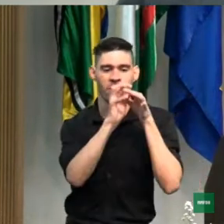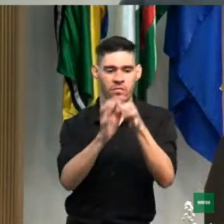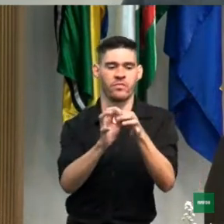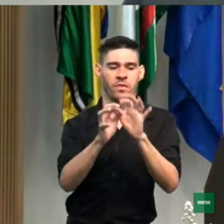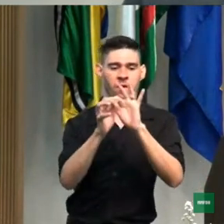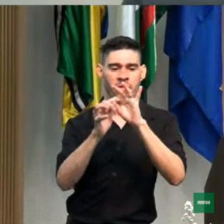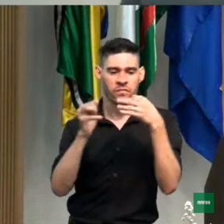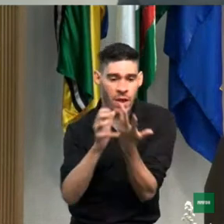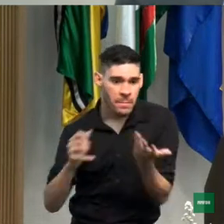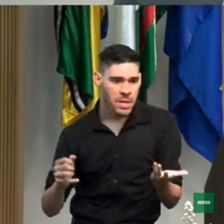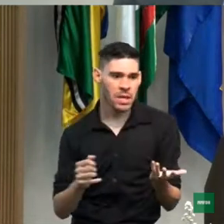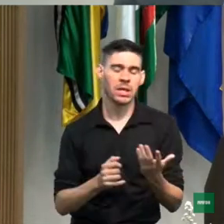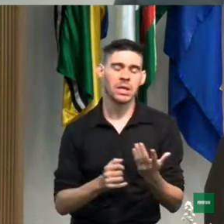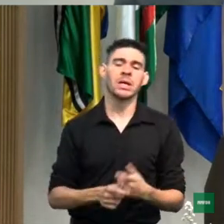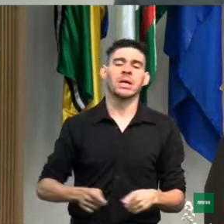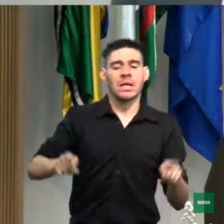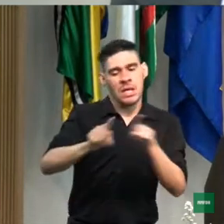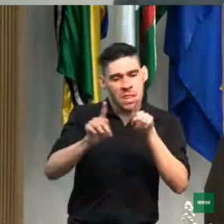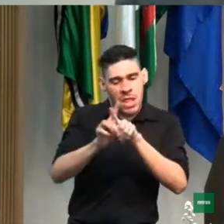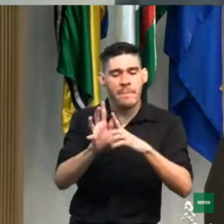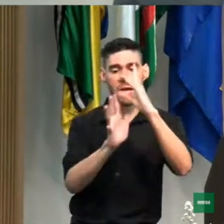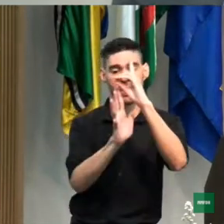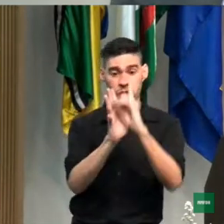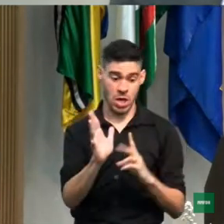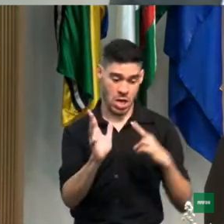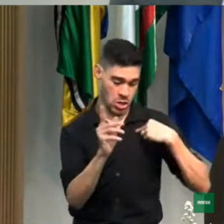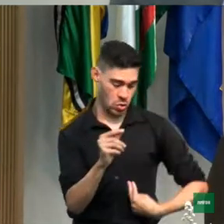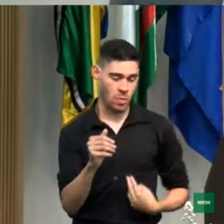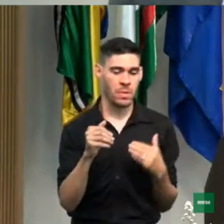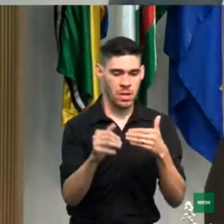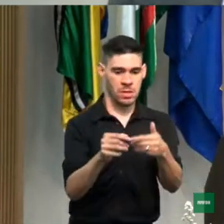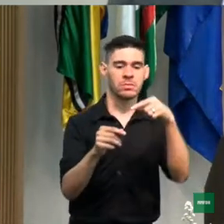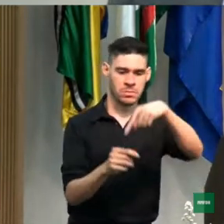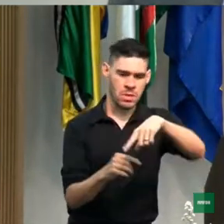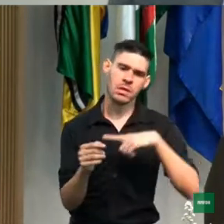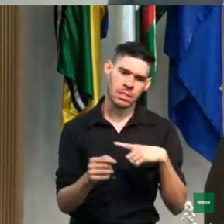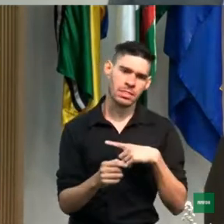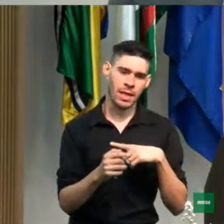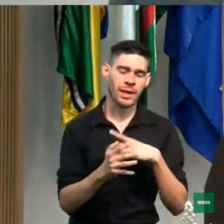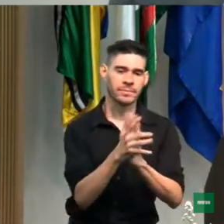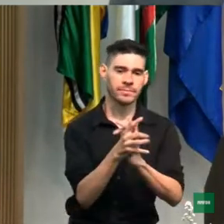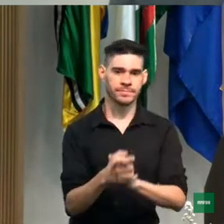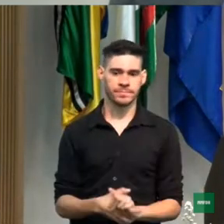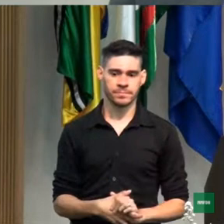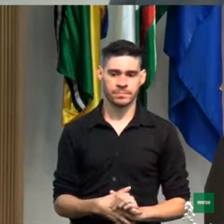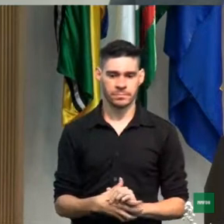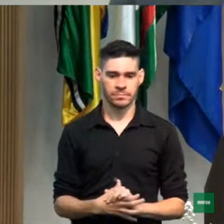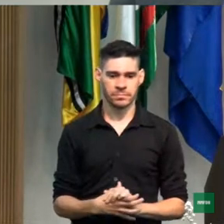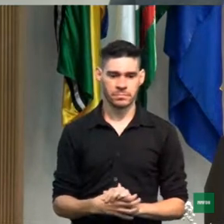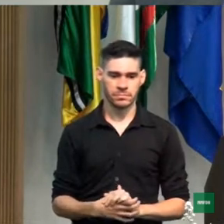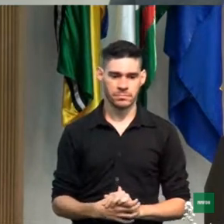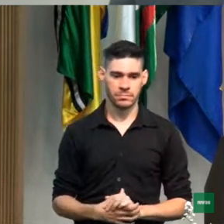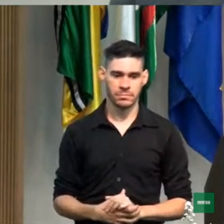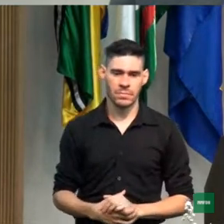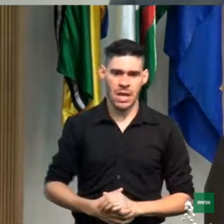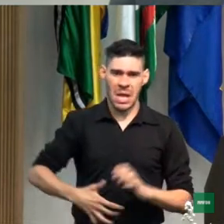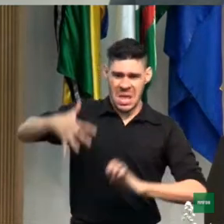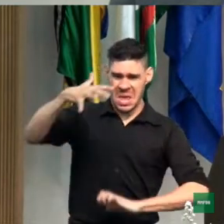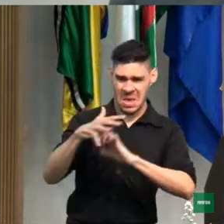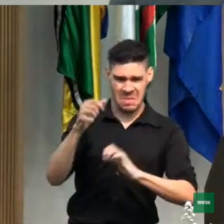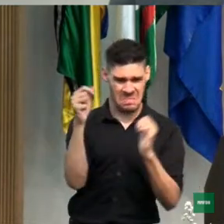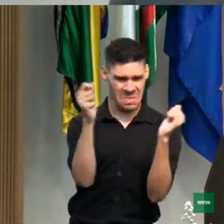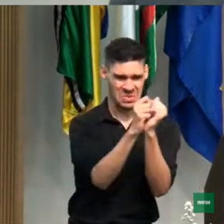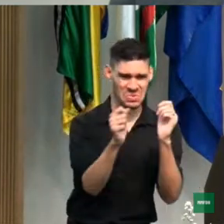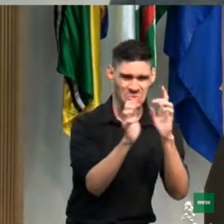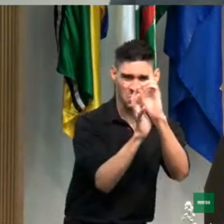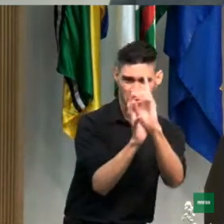também direitos humanos aqui no Ministério. Né, doutor Herbert? Empresas e direitos humanos. A gente tem